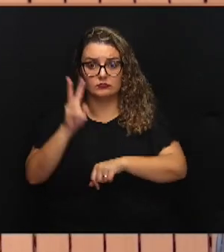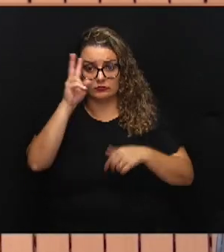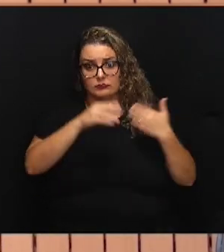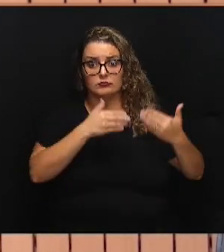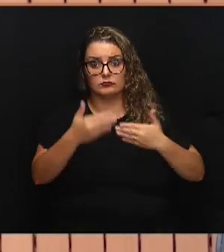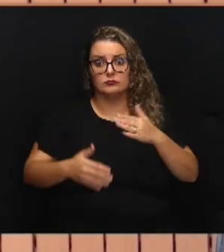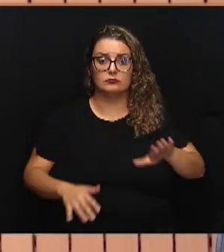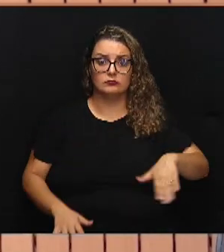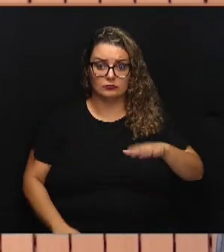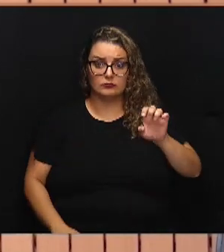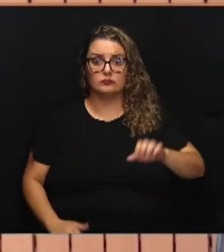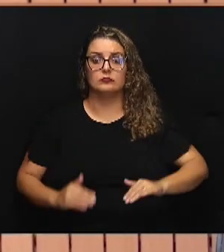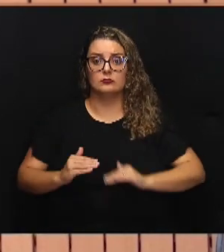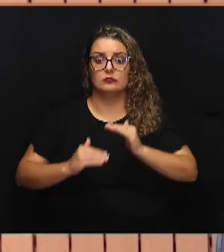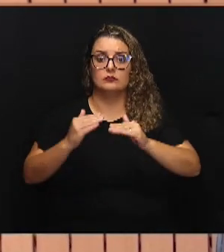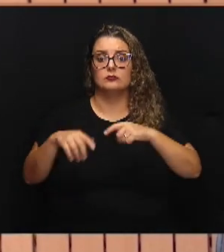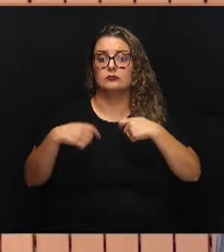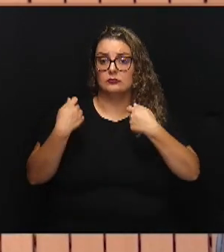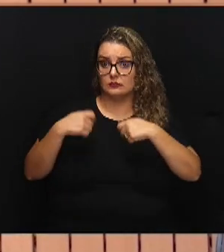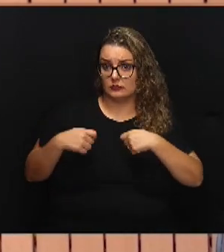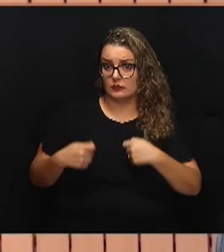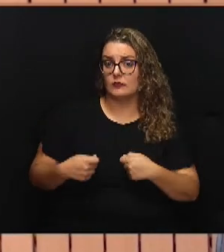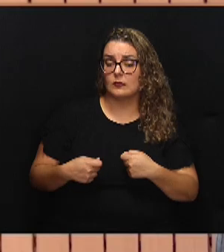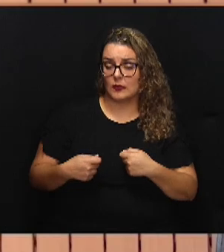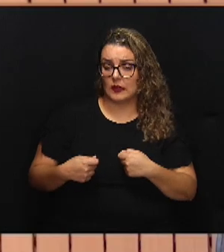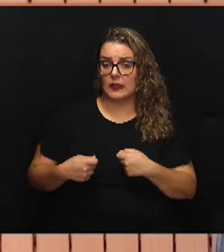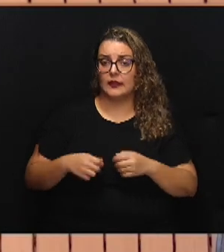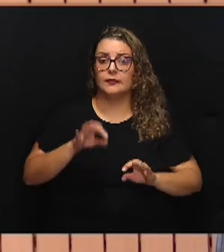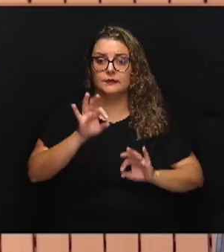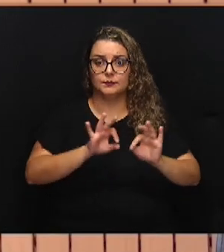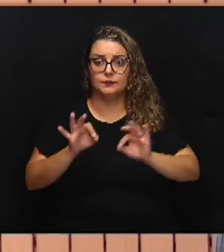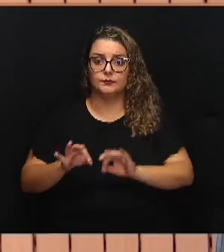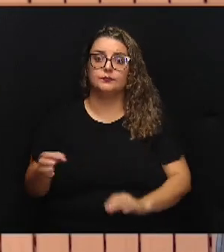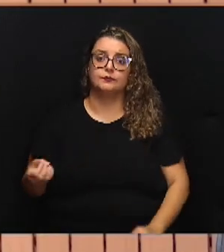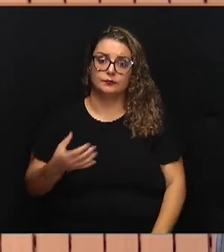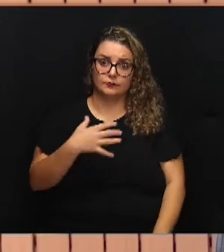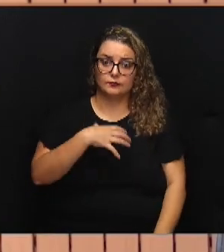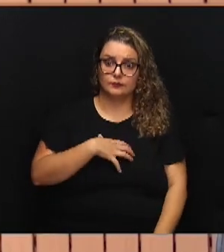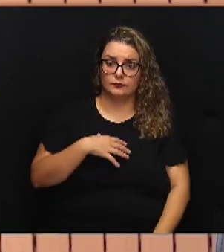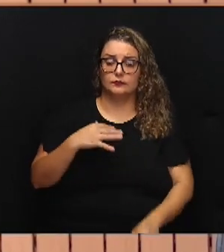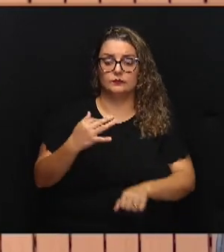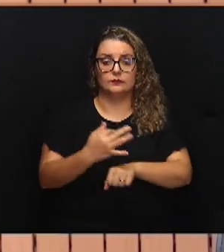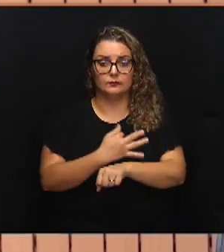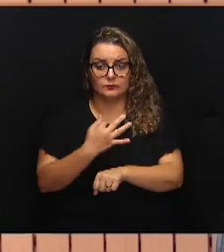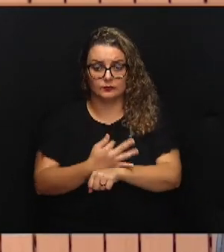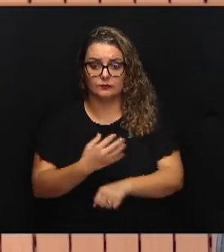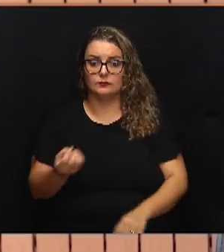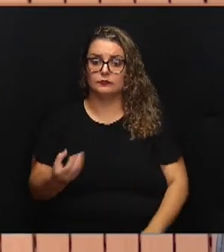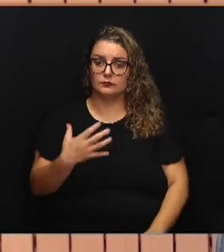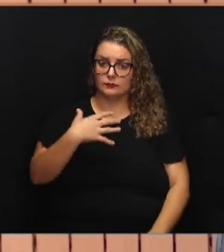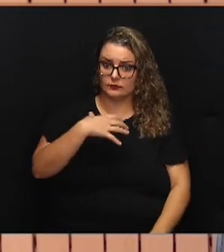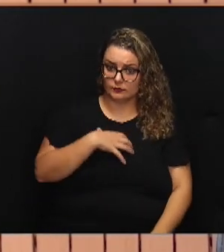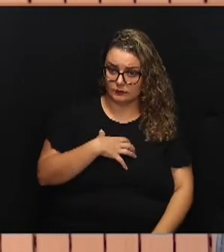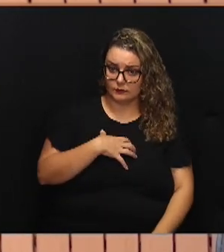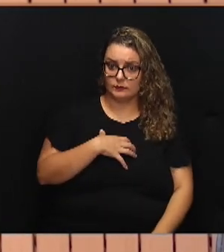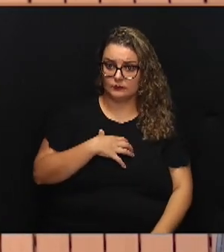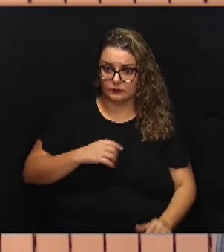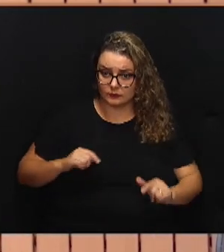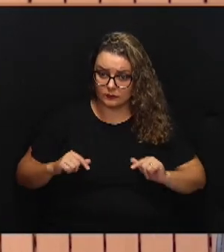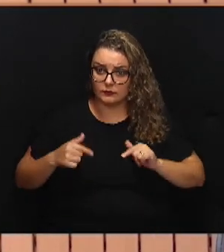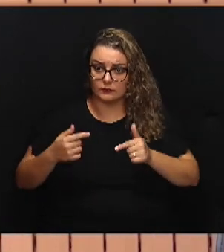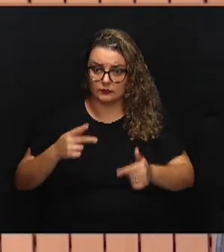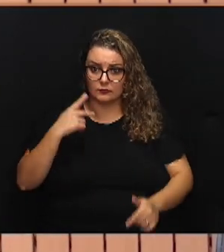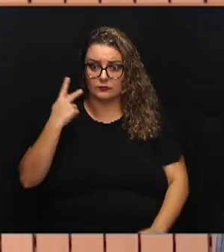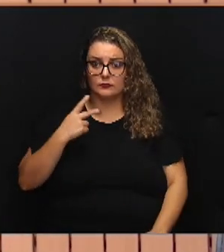esquerda construiu e a necessidade de organizar novas formas de resistência, novas formas de luta